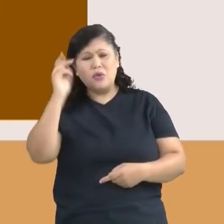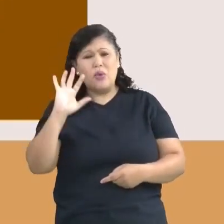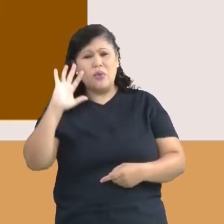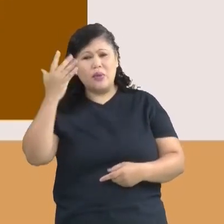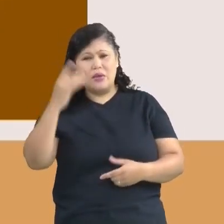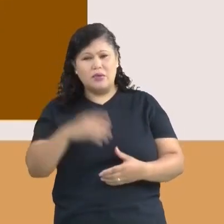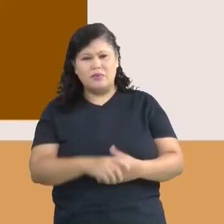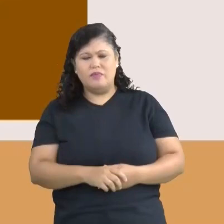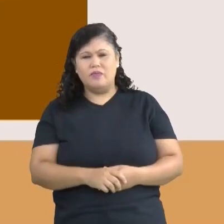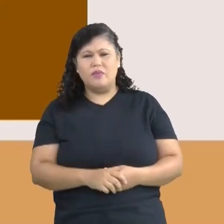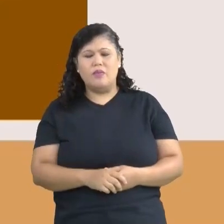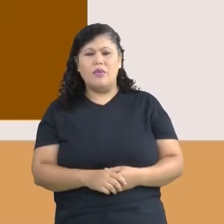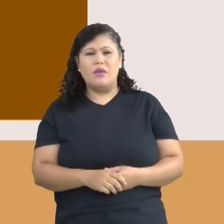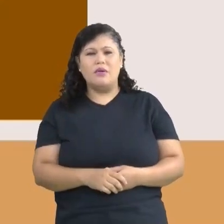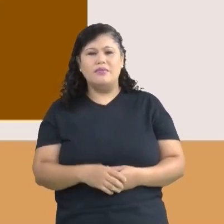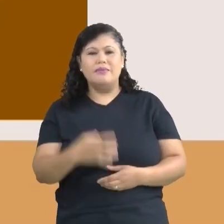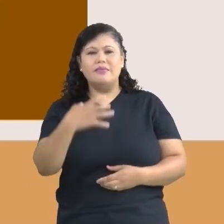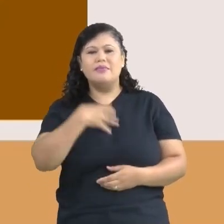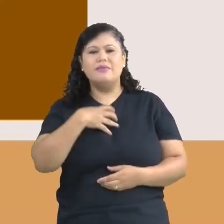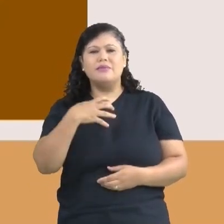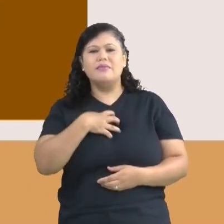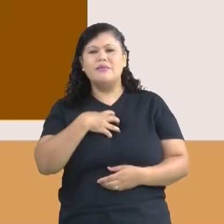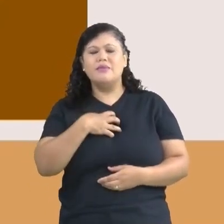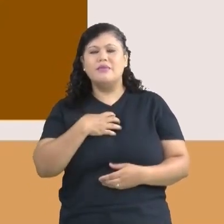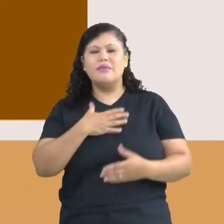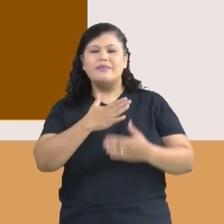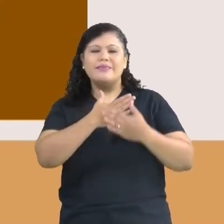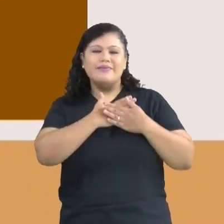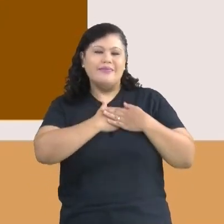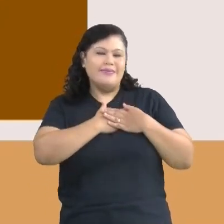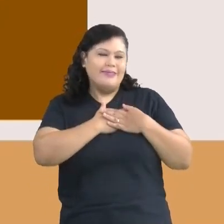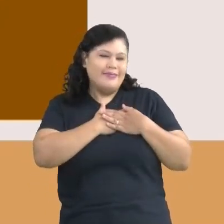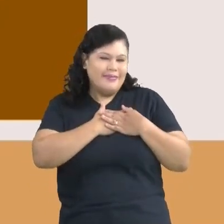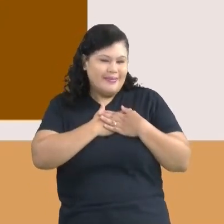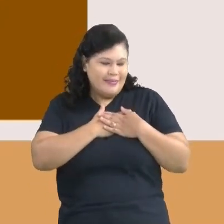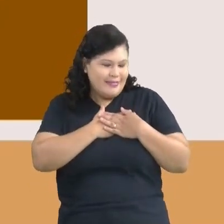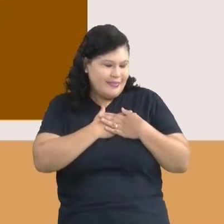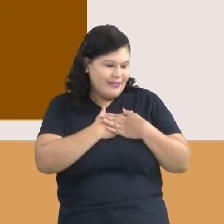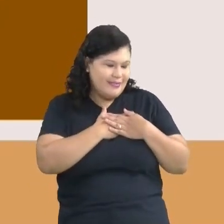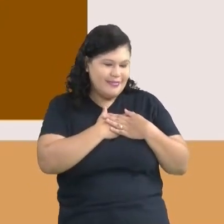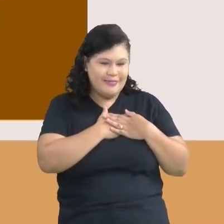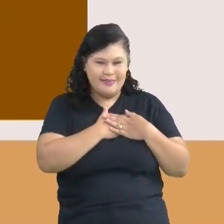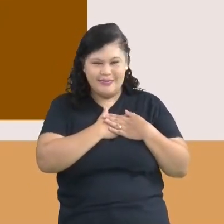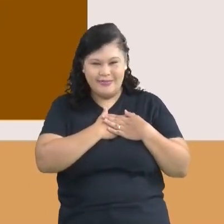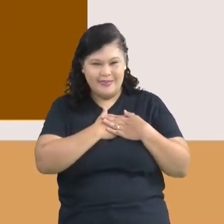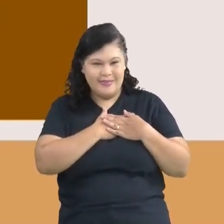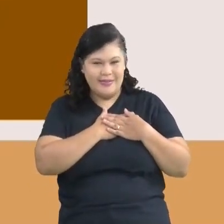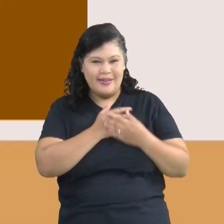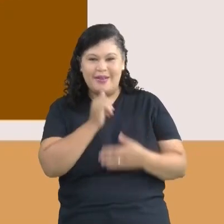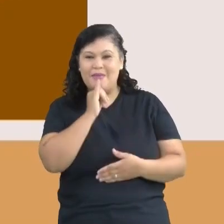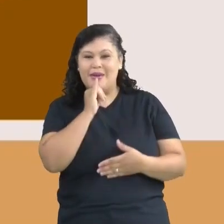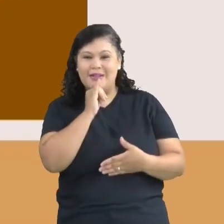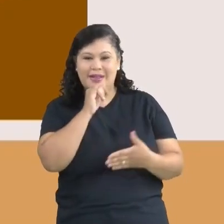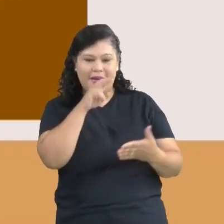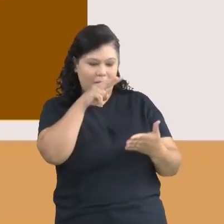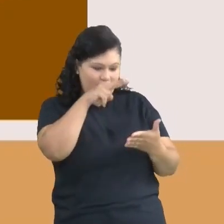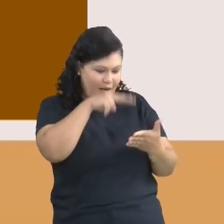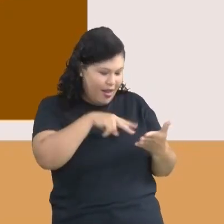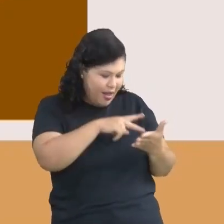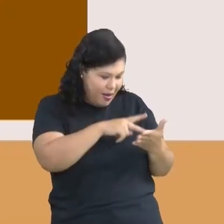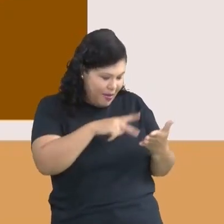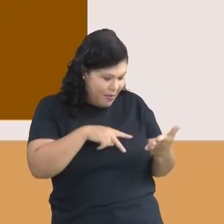qual? Olha só, nós sentimos o amor. Quem nunca leu um poema e sentiu um amor no